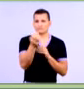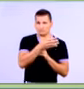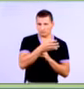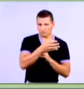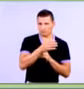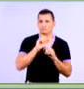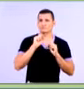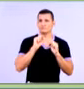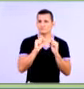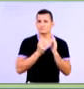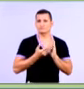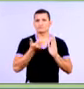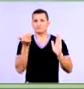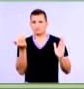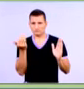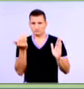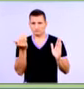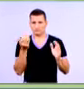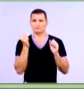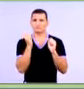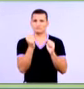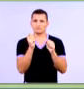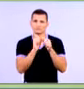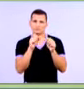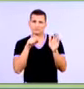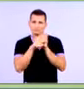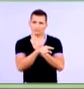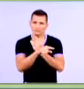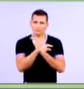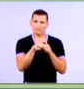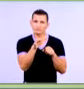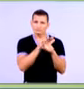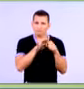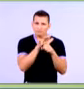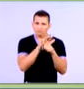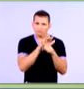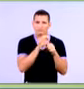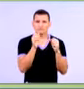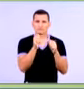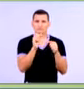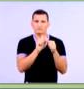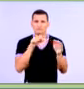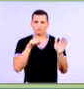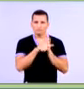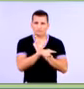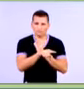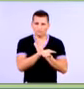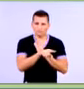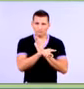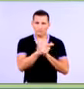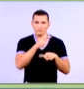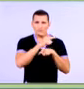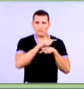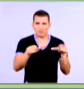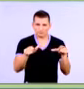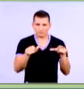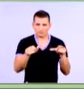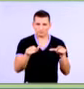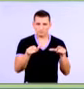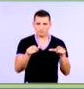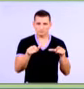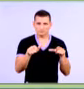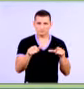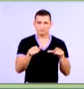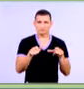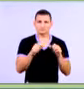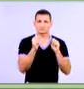posso remover, eu posso fazer uma pergunta, ela está cheia? Eu posso fazer uma pergunta, ela está vazia? né?